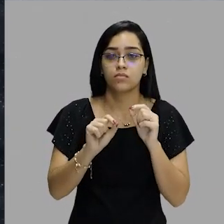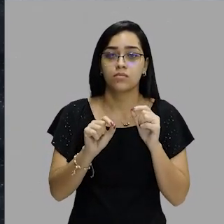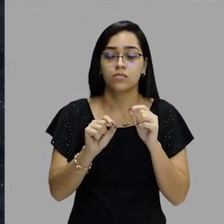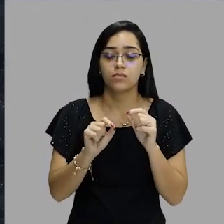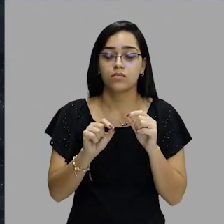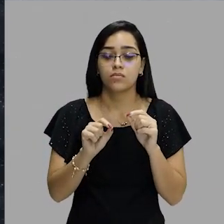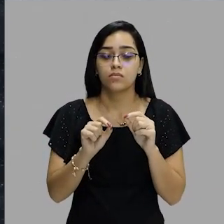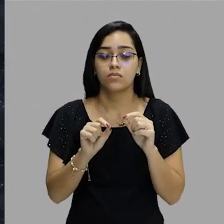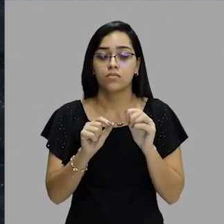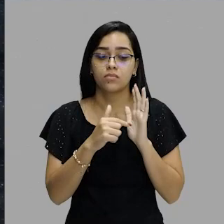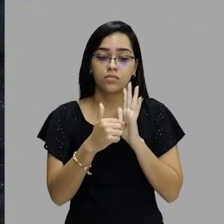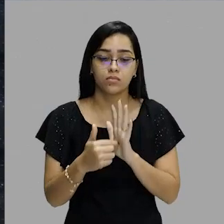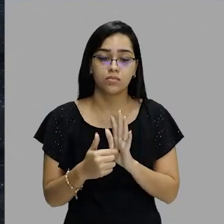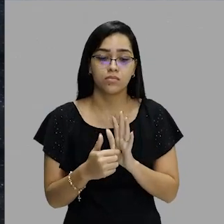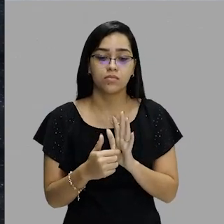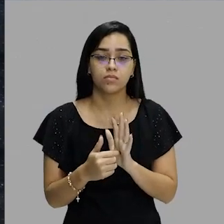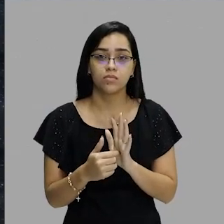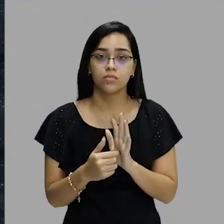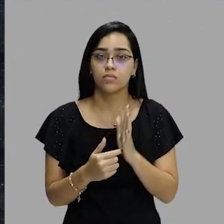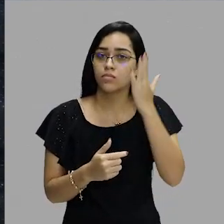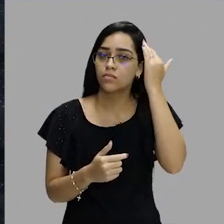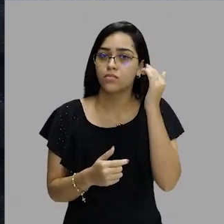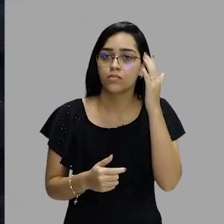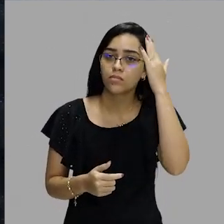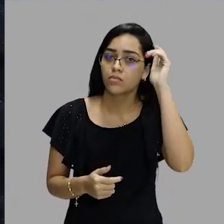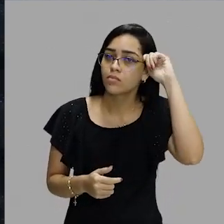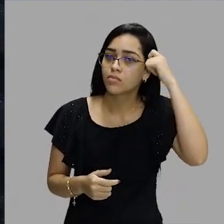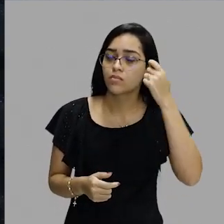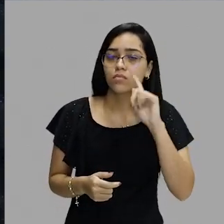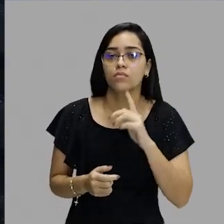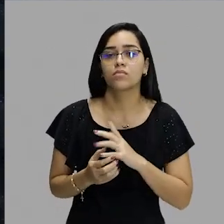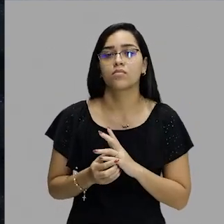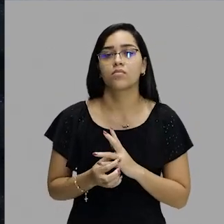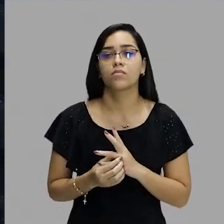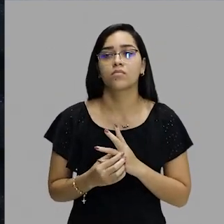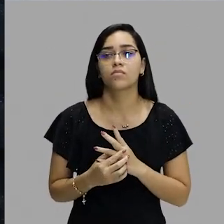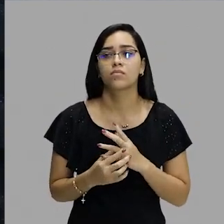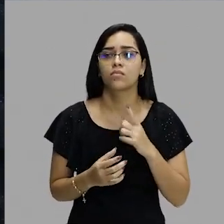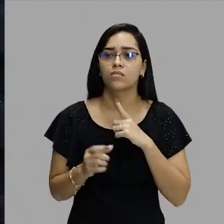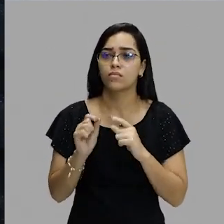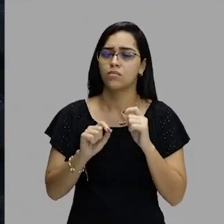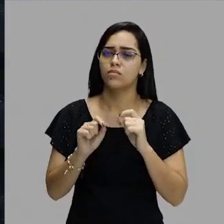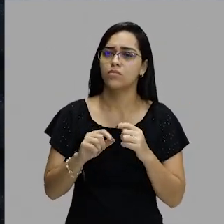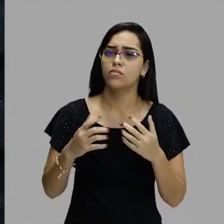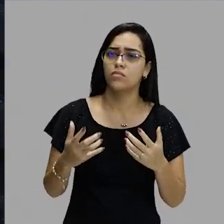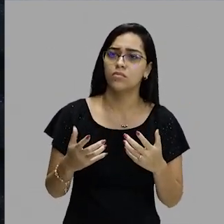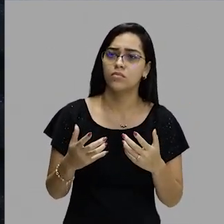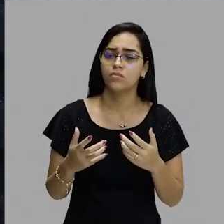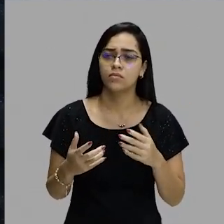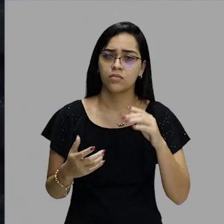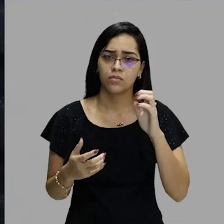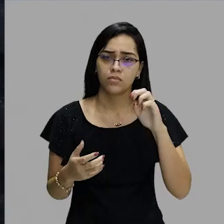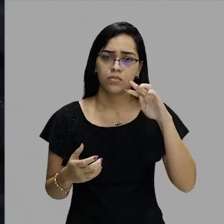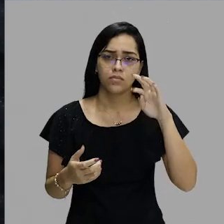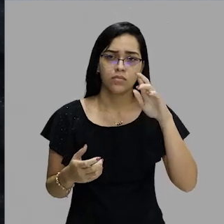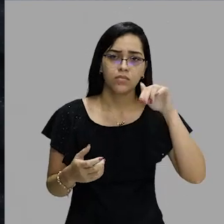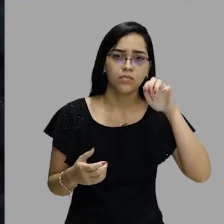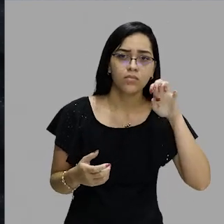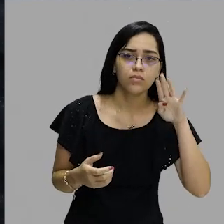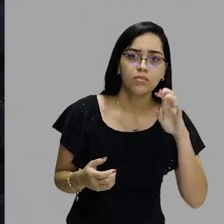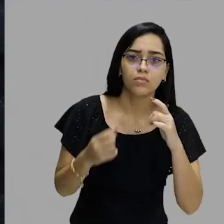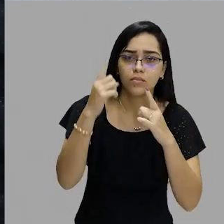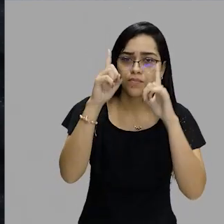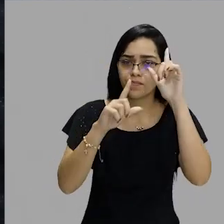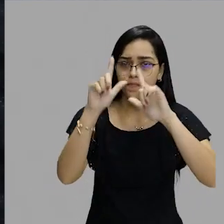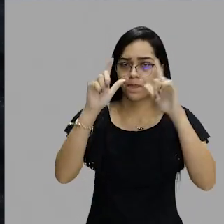editoras, a ponto de muita gente desconhecer que era negro. Bom, essa questão aí de embranquecido pelas